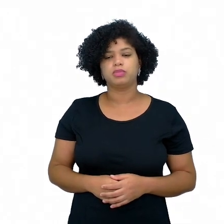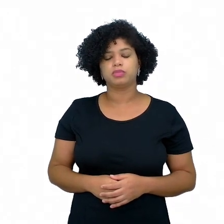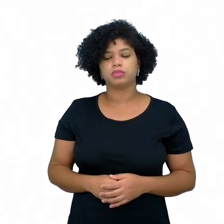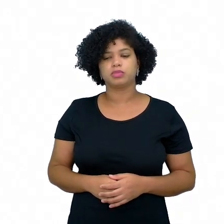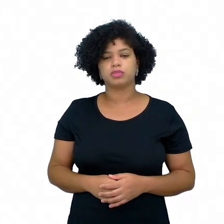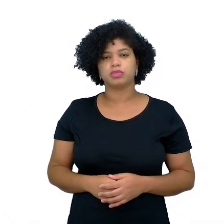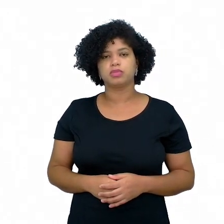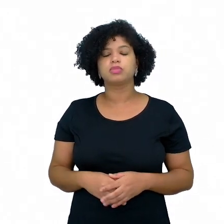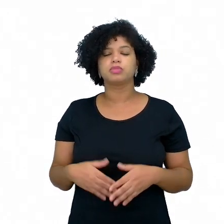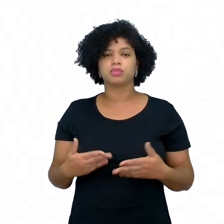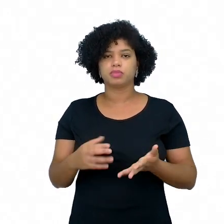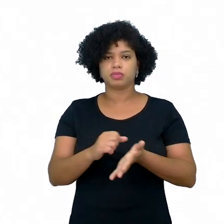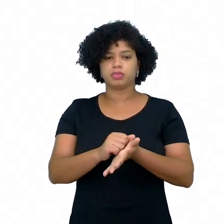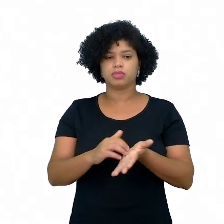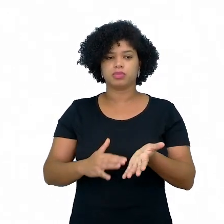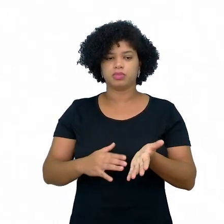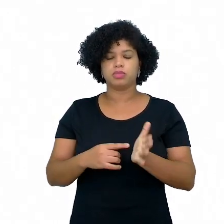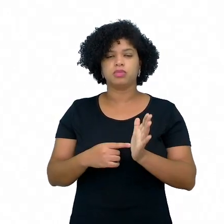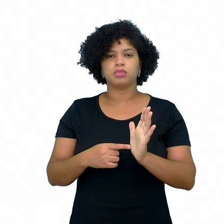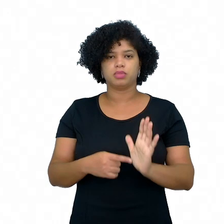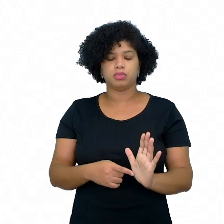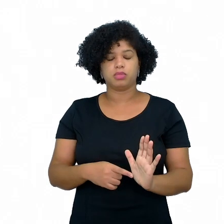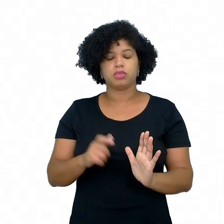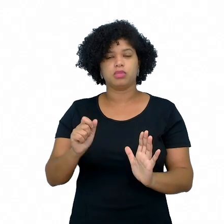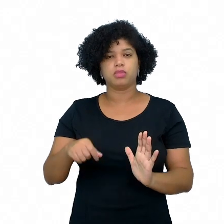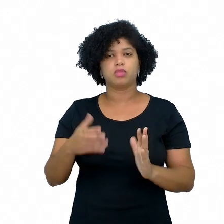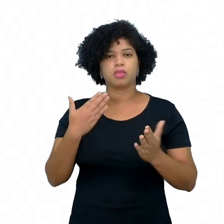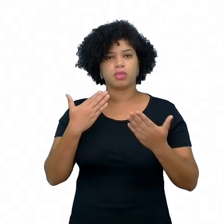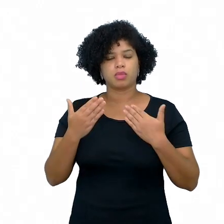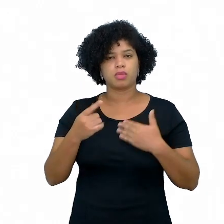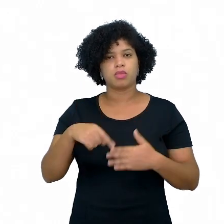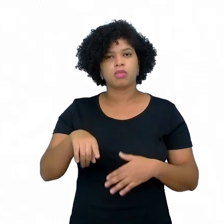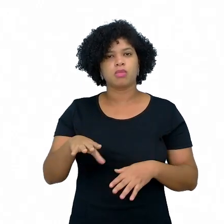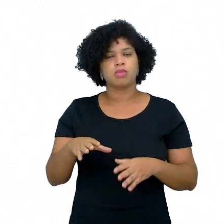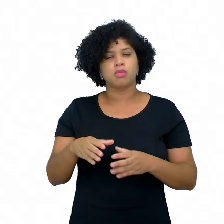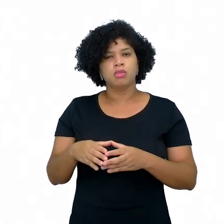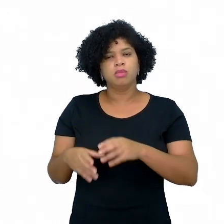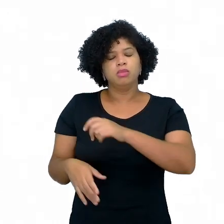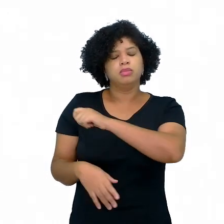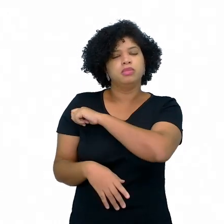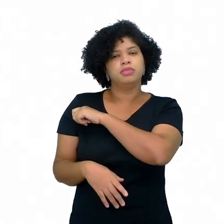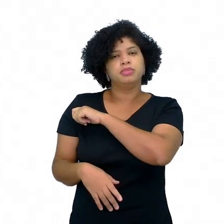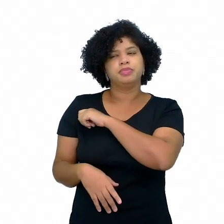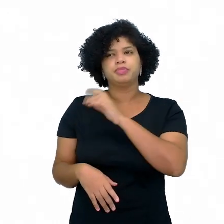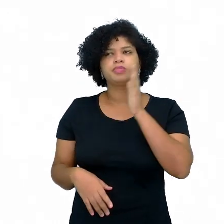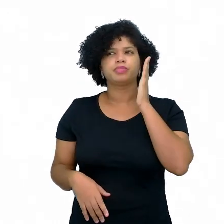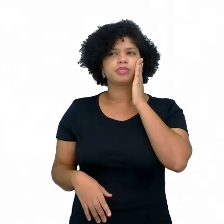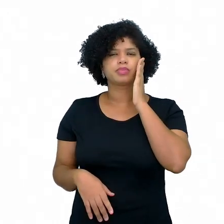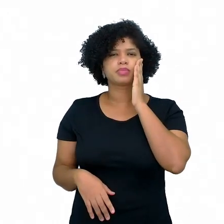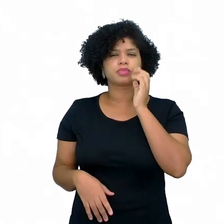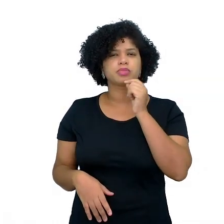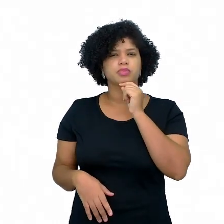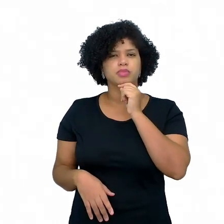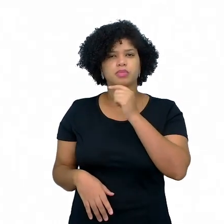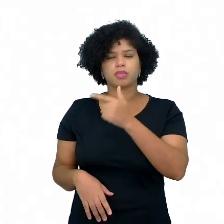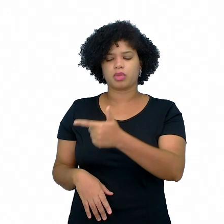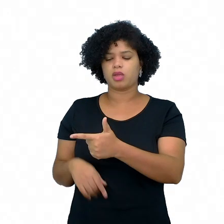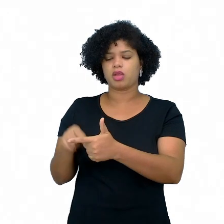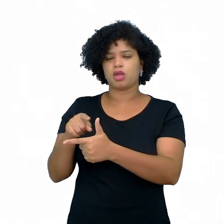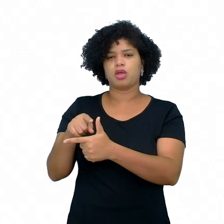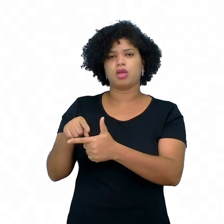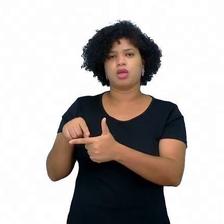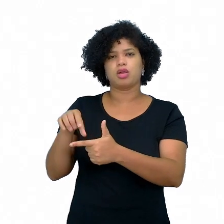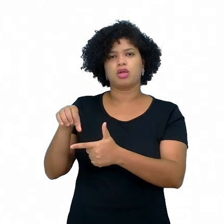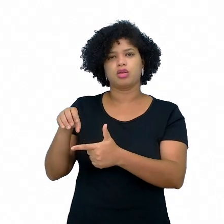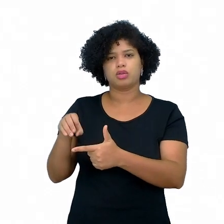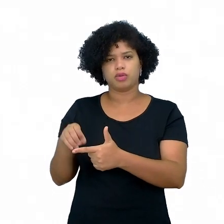nessa atividade, né, discutir com a turma, né, principalmente sobre o ângulo de 90 graus, né, que é